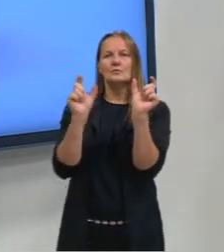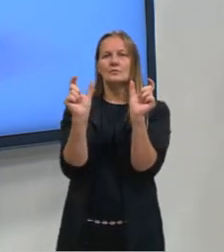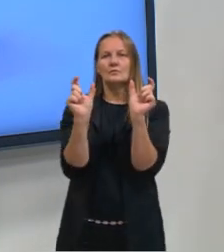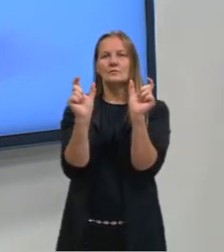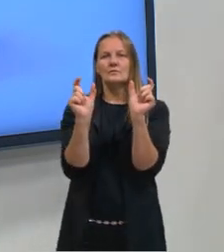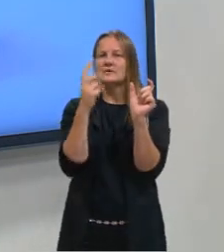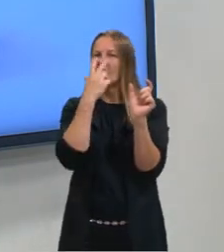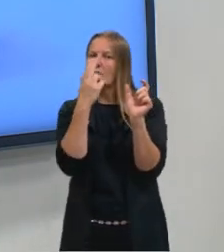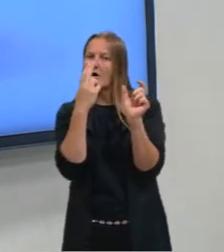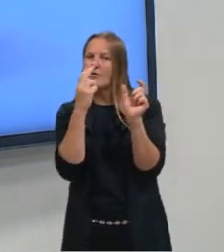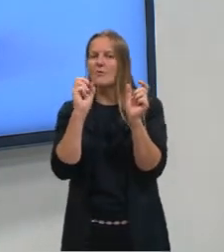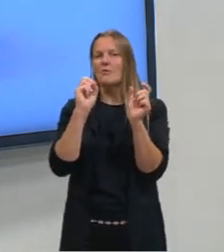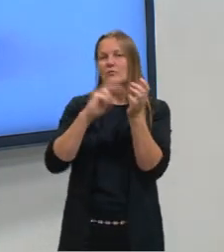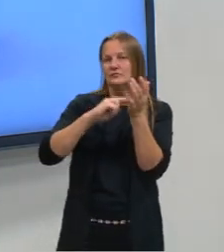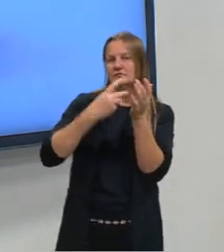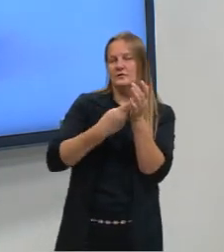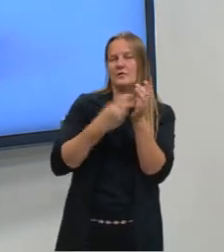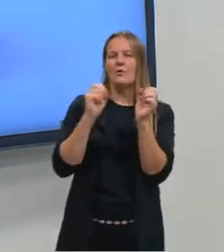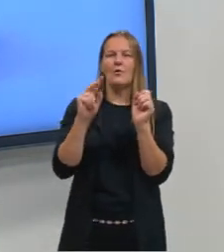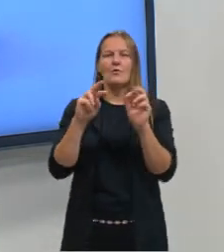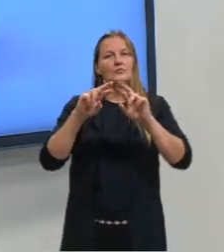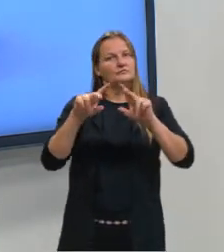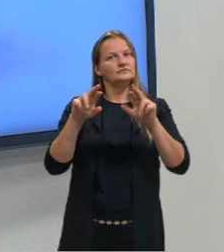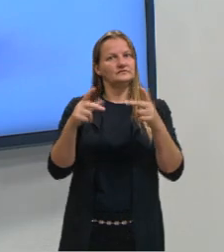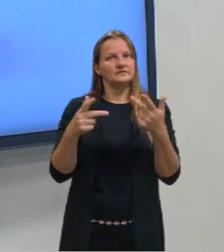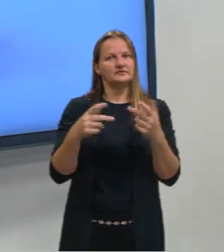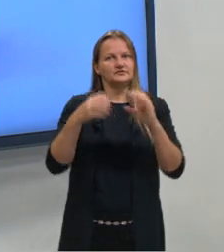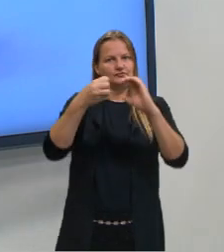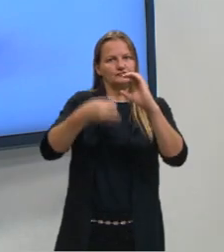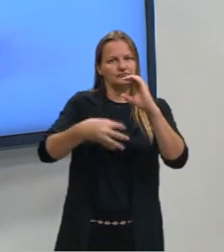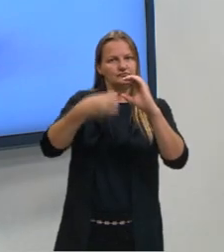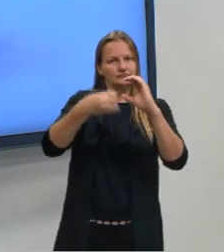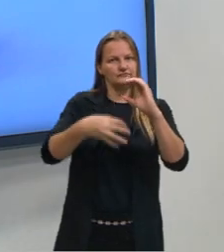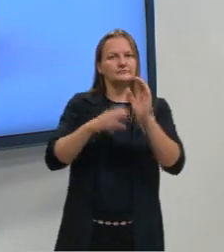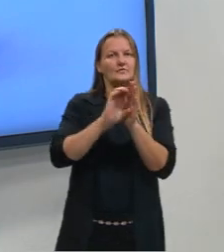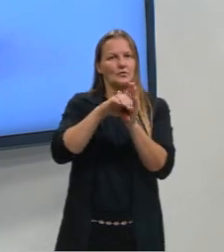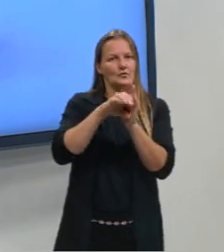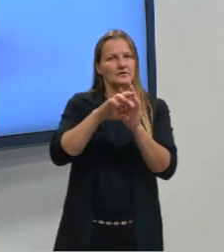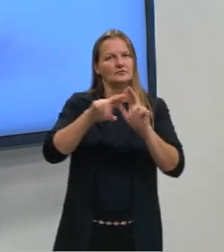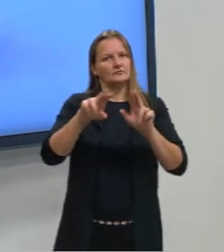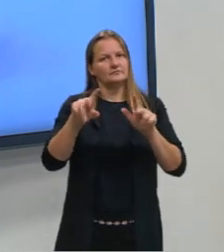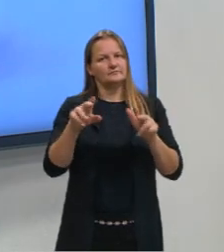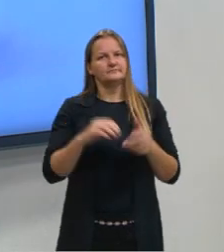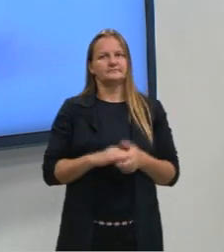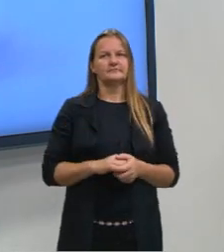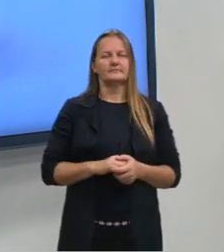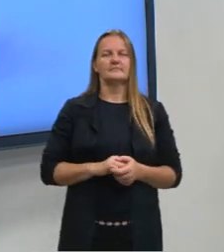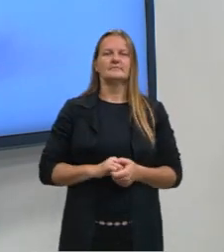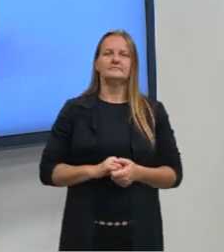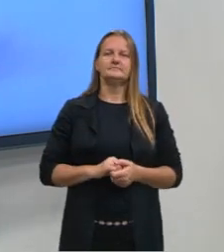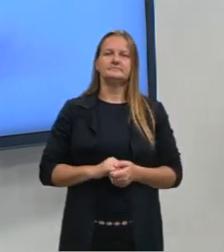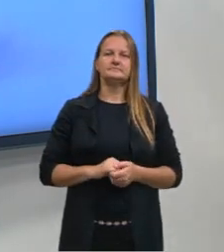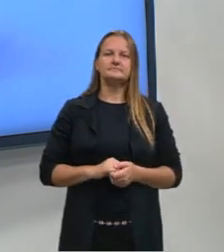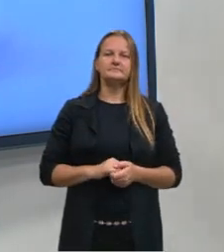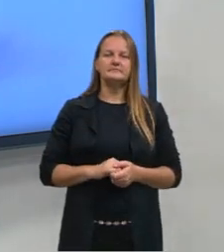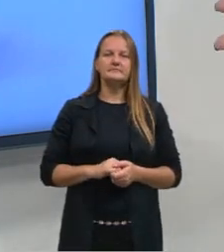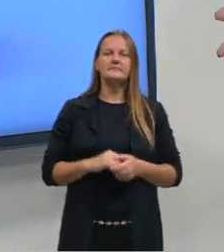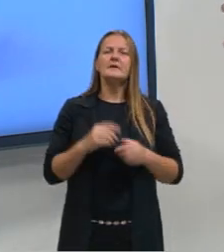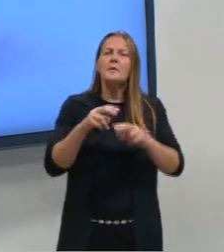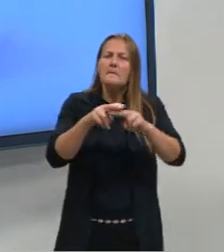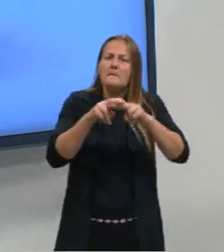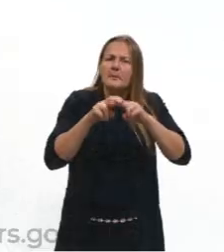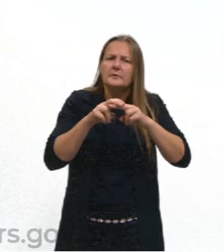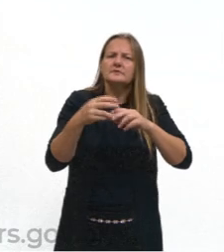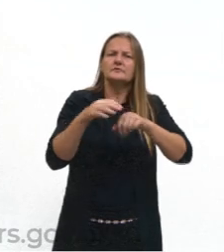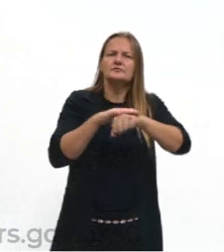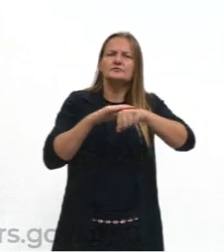mesma coisa se eles são idênticos ou se eles né se referem a conceitos diferenciados EA formas diferenciadas e